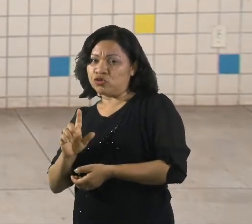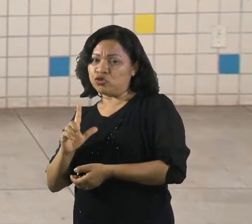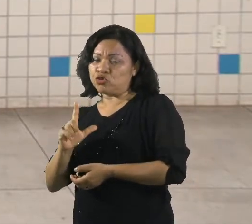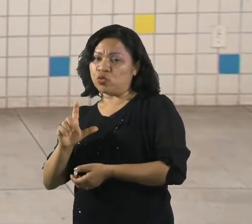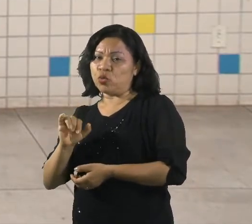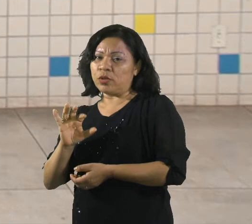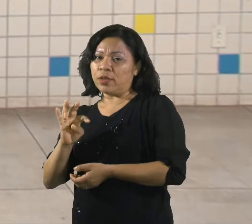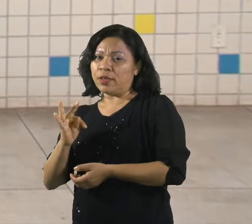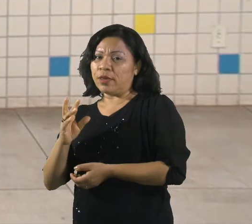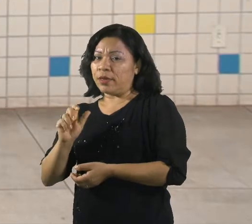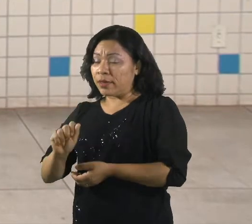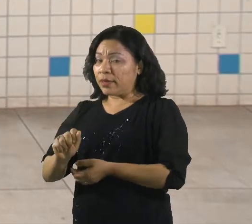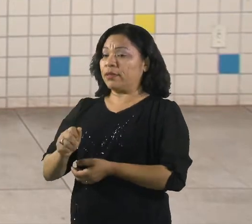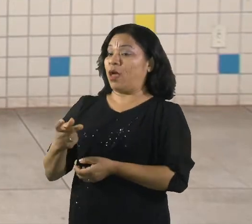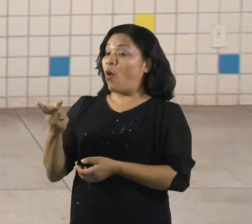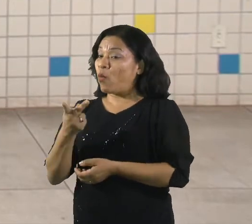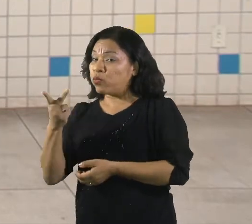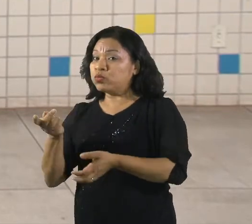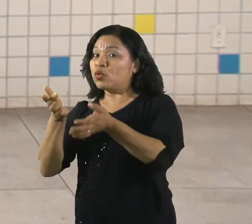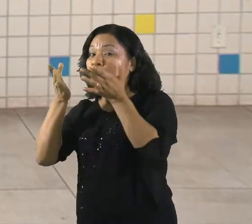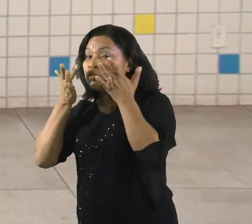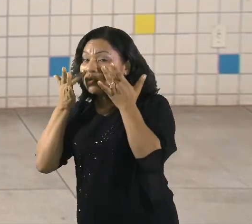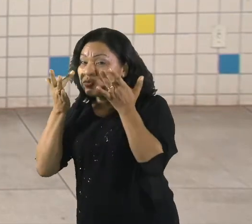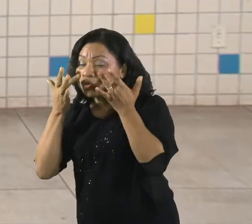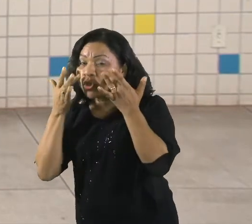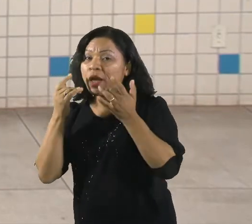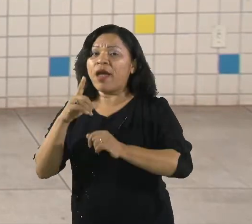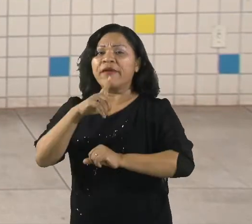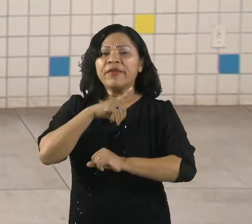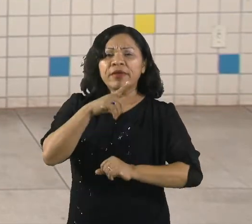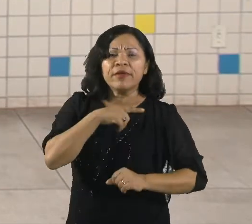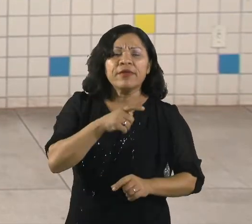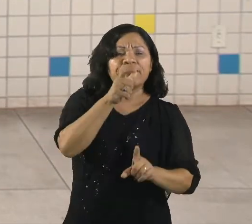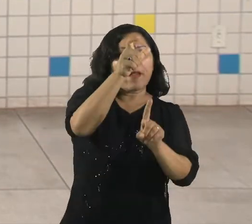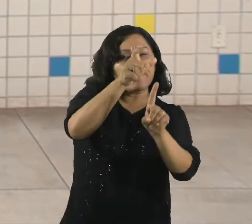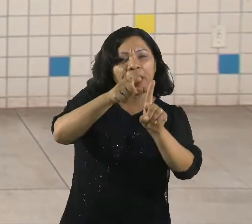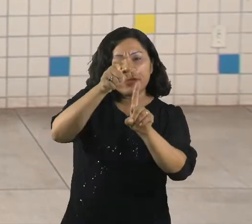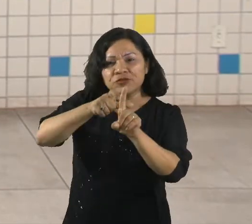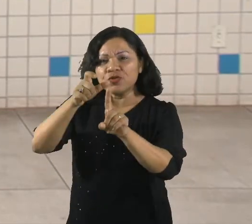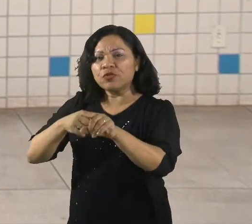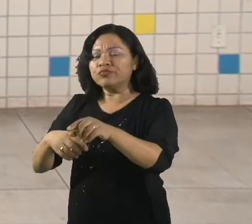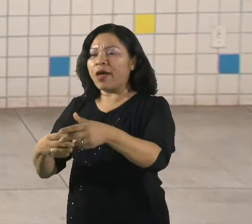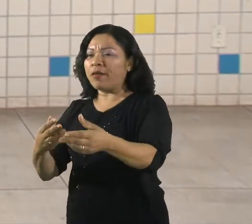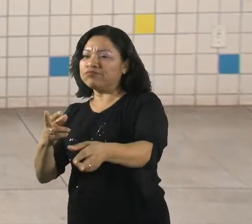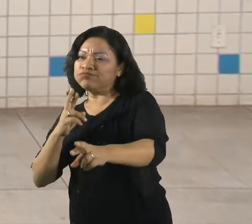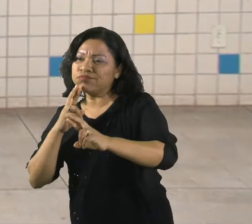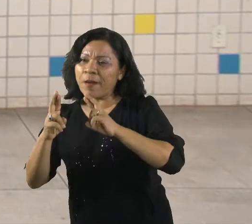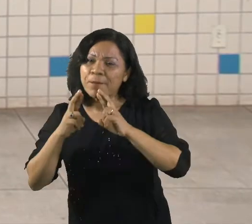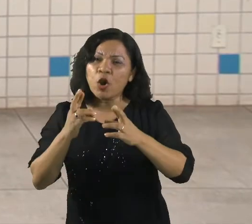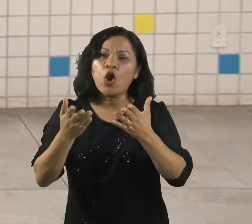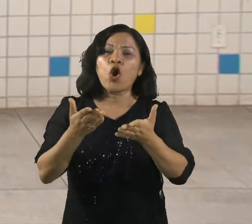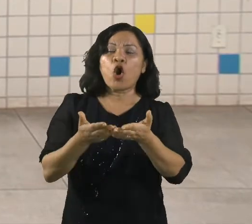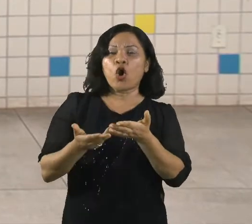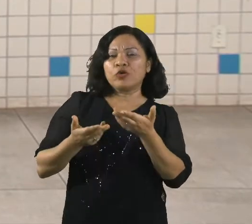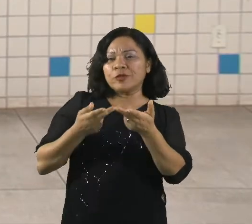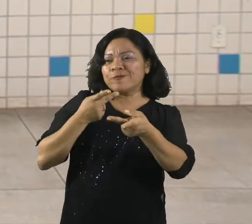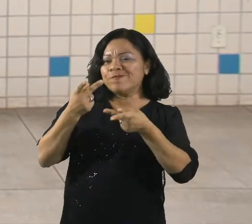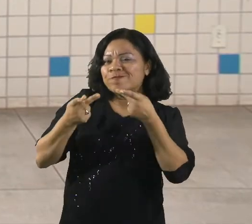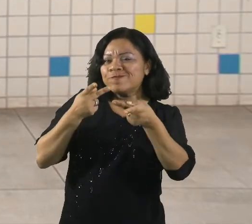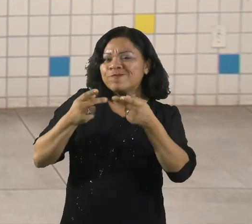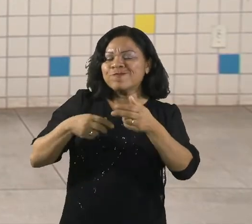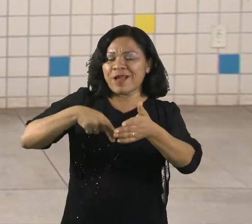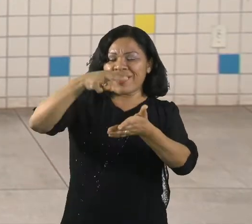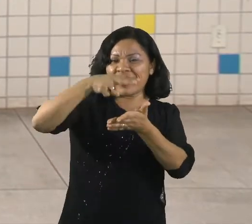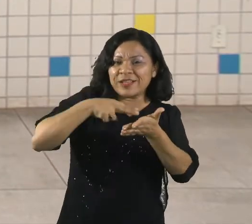uma peça que você vai ter o discurso direto das personagens, então tende a ser uma leitura mais